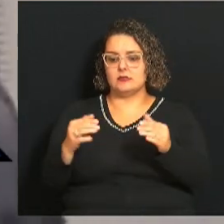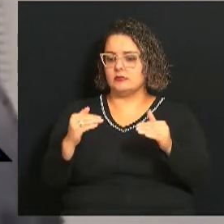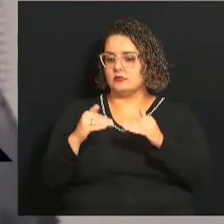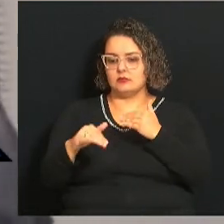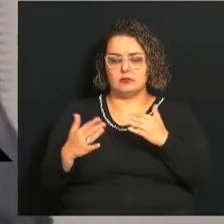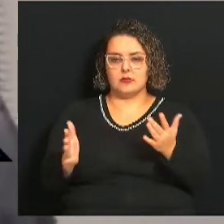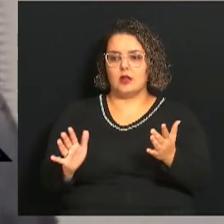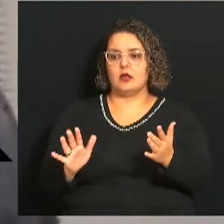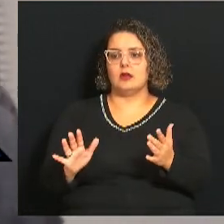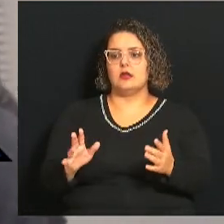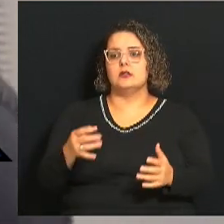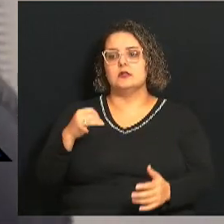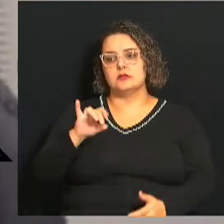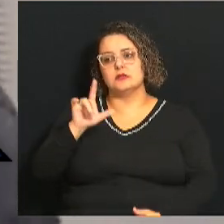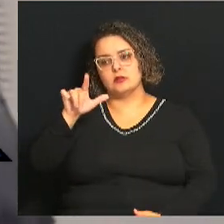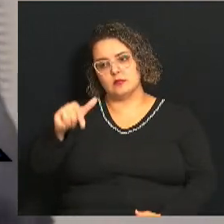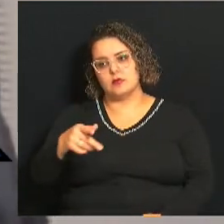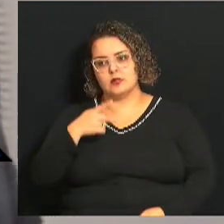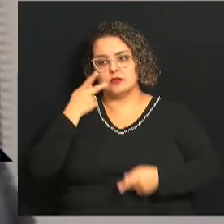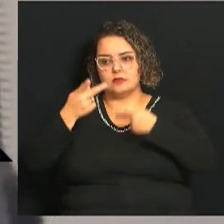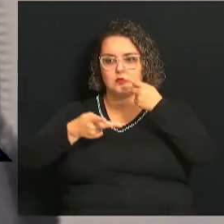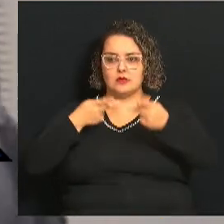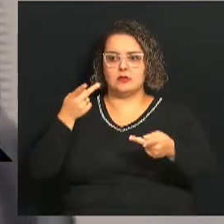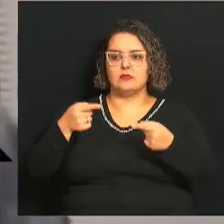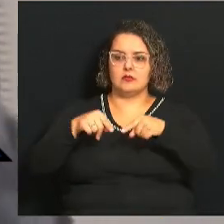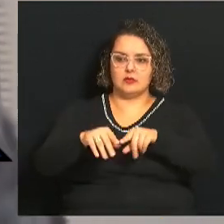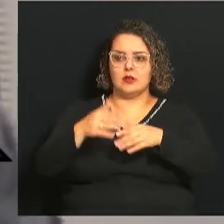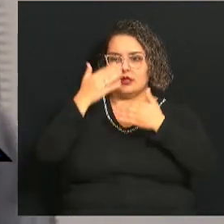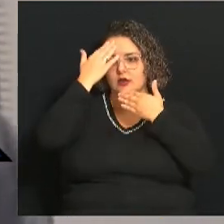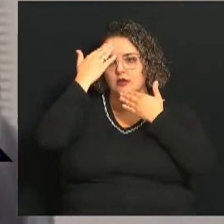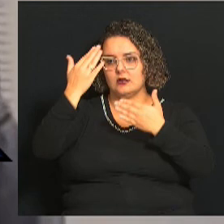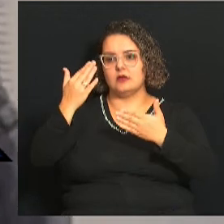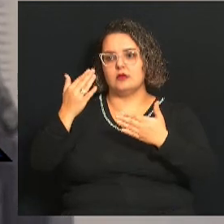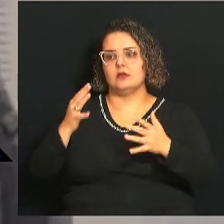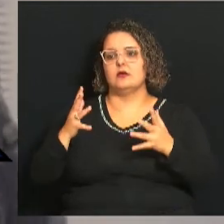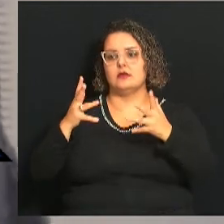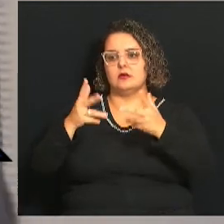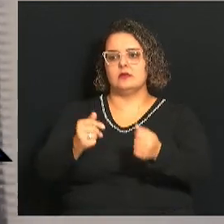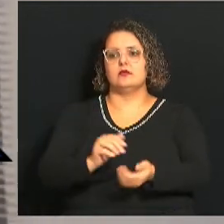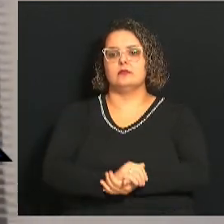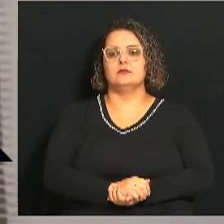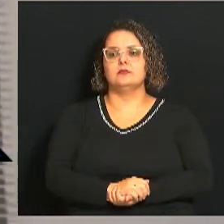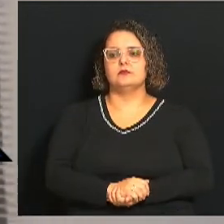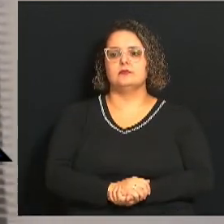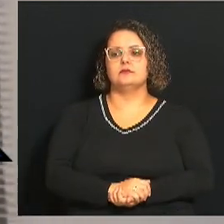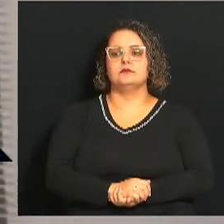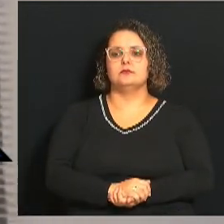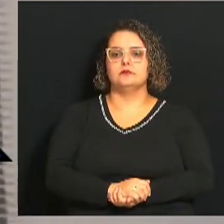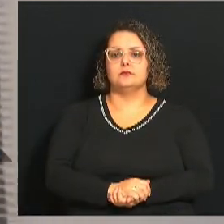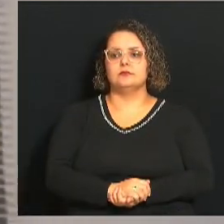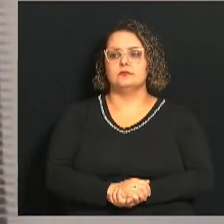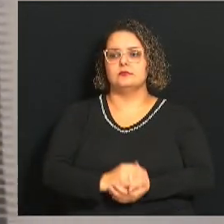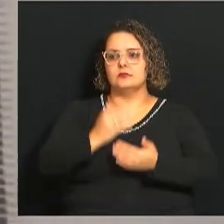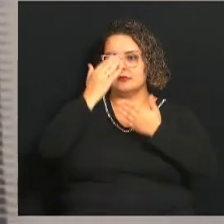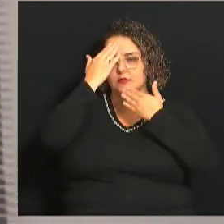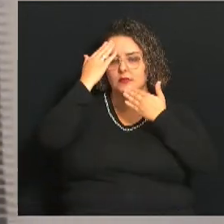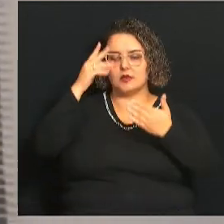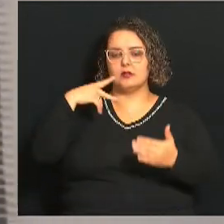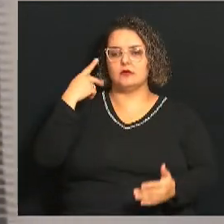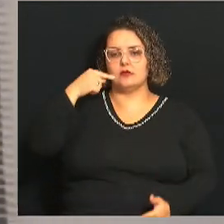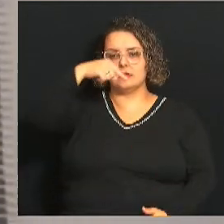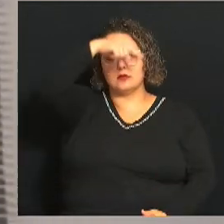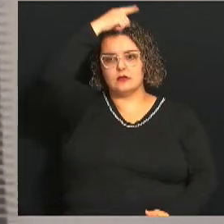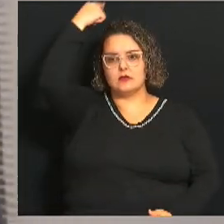se depois a gente puder falar em paralelo, eu agradeço. Obrigado a todos. Obrigado, Paulo Gaspar. Então,